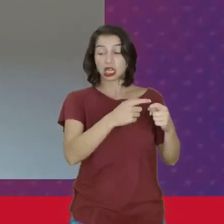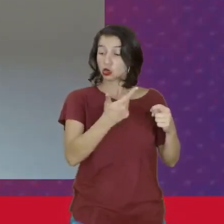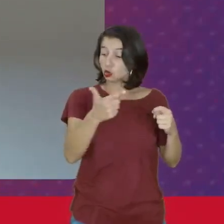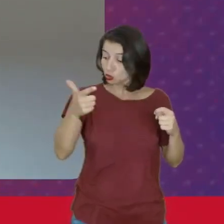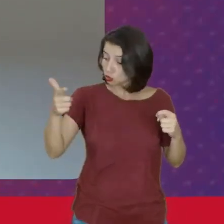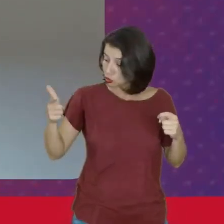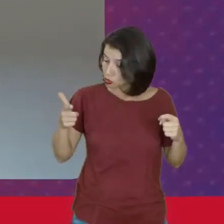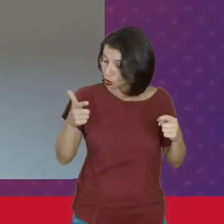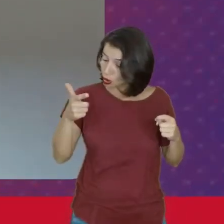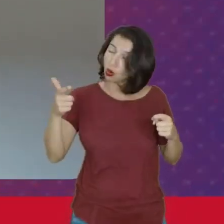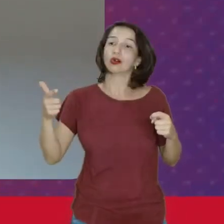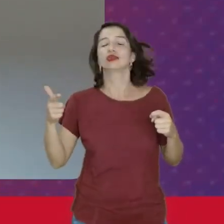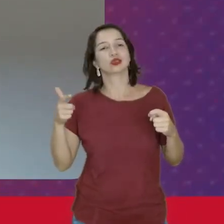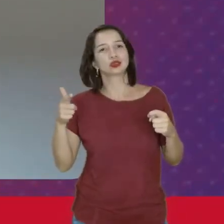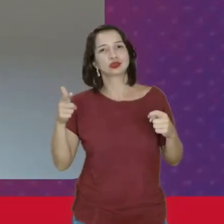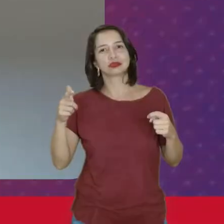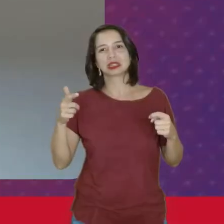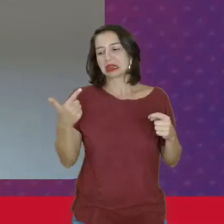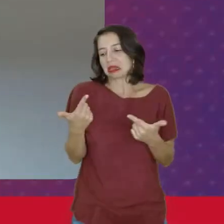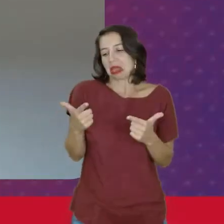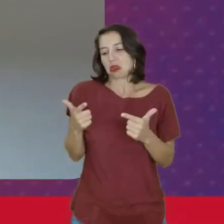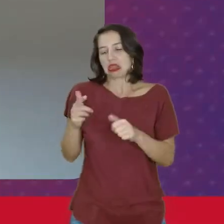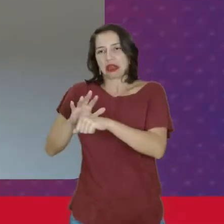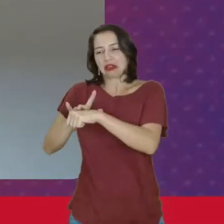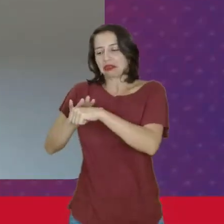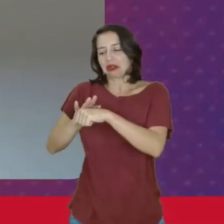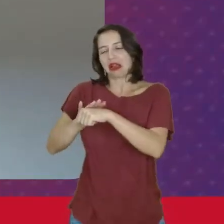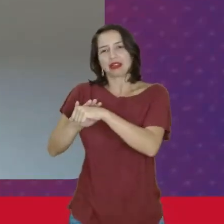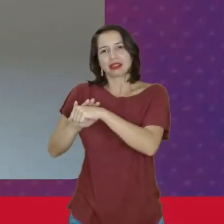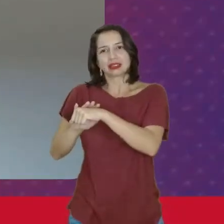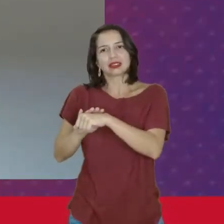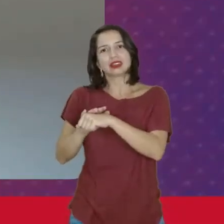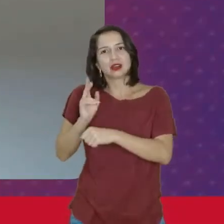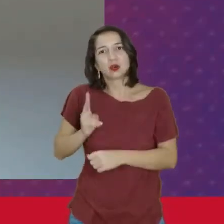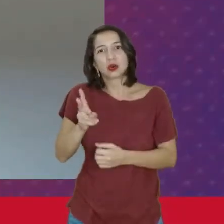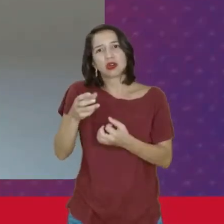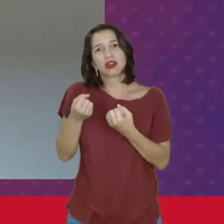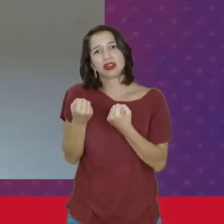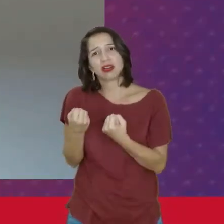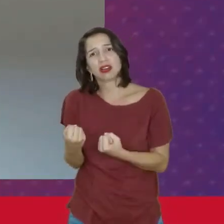Futuros professores de licença.